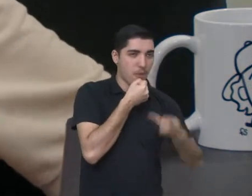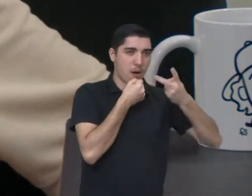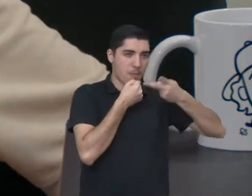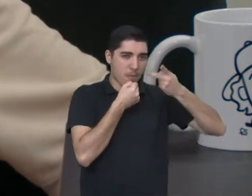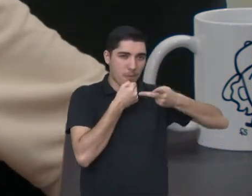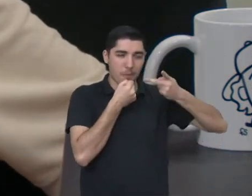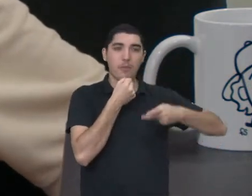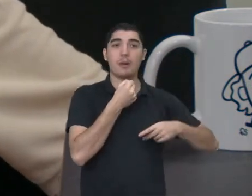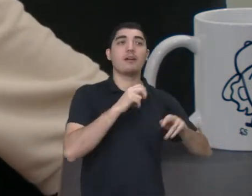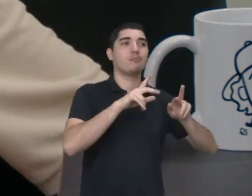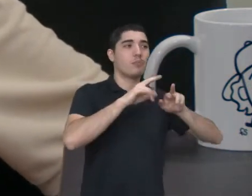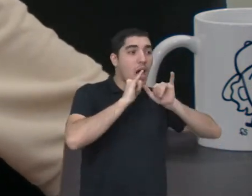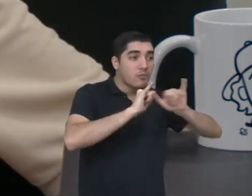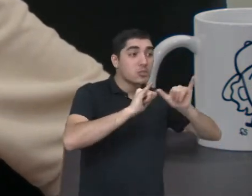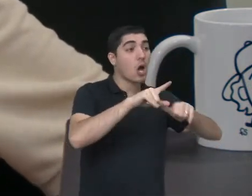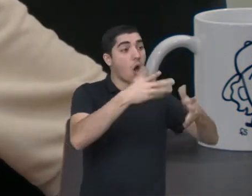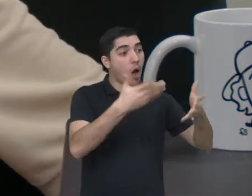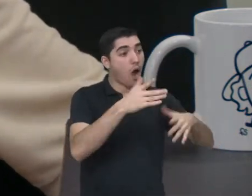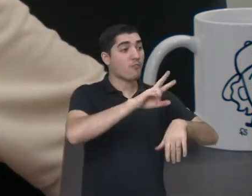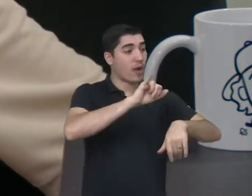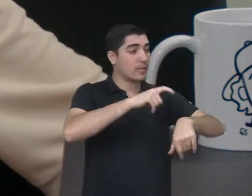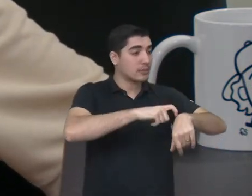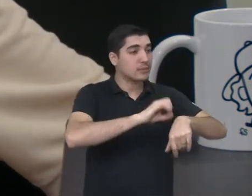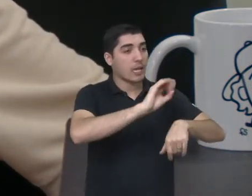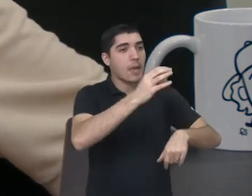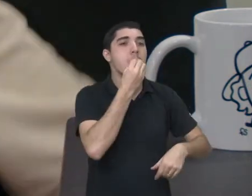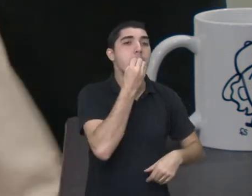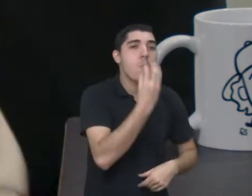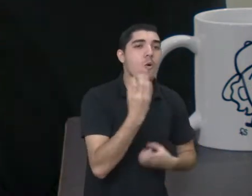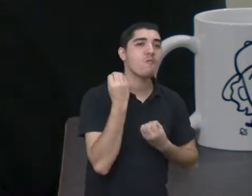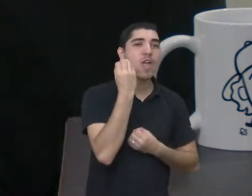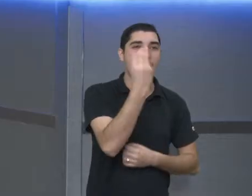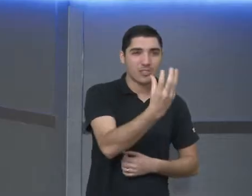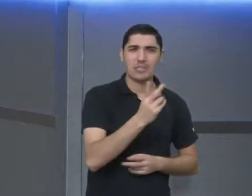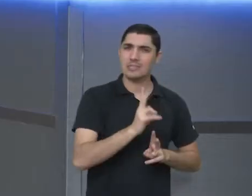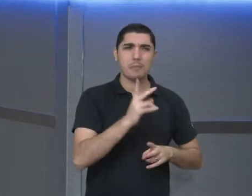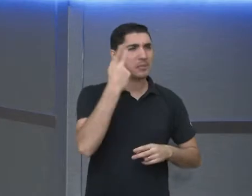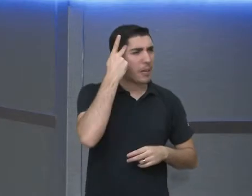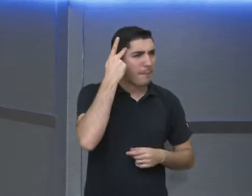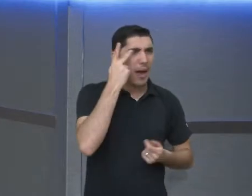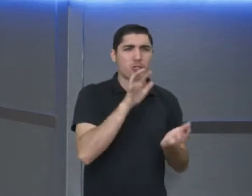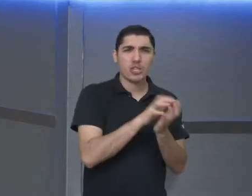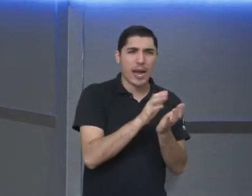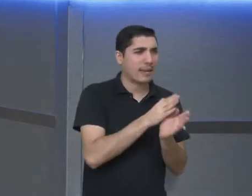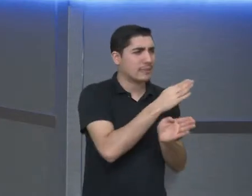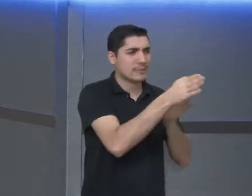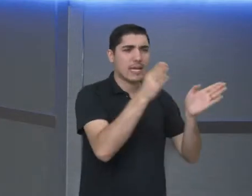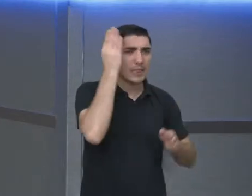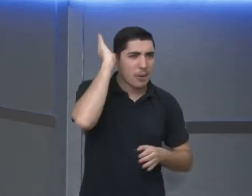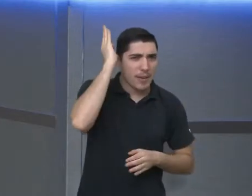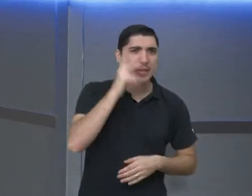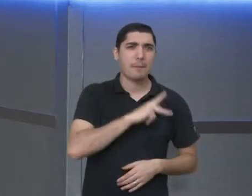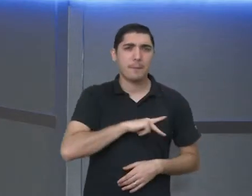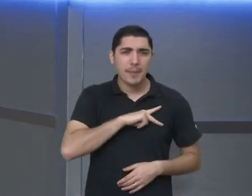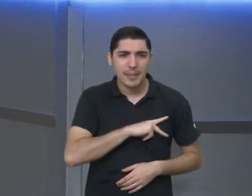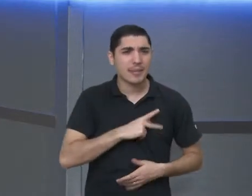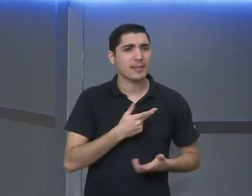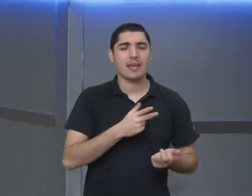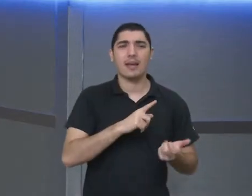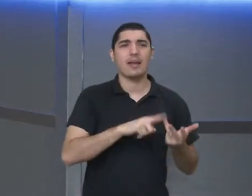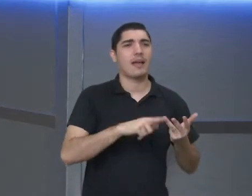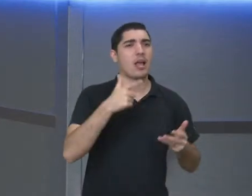e... Sou de 52, seria de 60, né? Olha, 70. Porque tirar carta não podia e tal, que não tinha dinheiro e tal. Eu